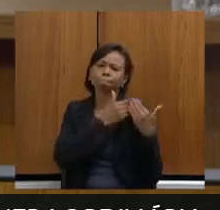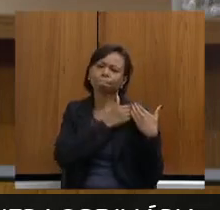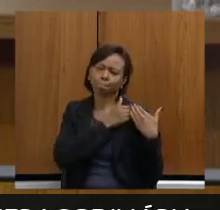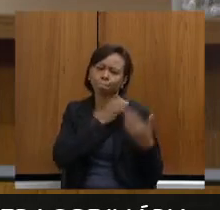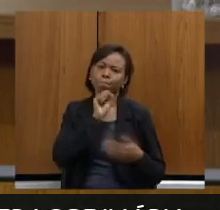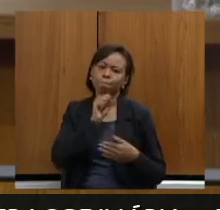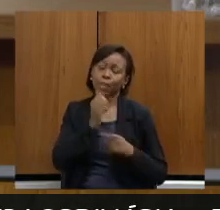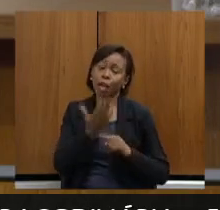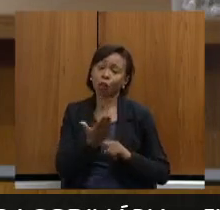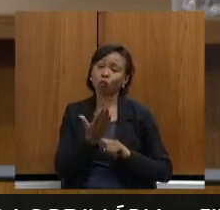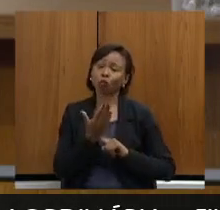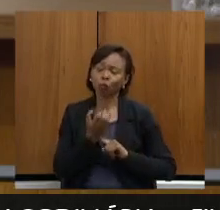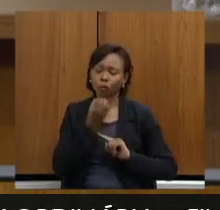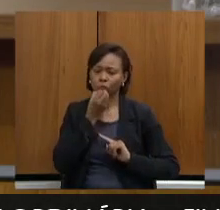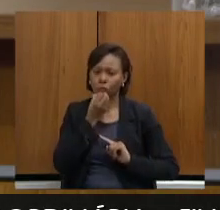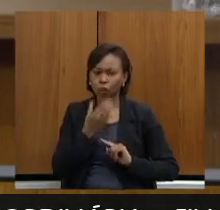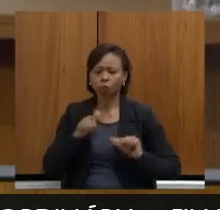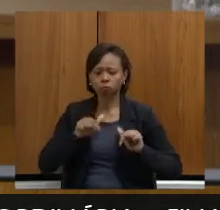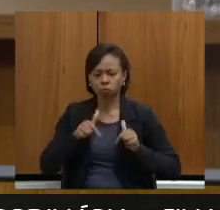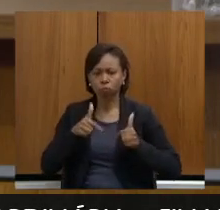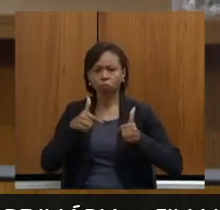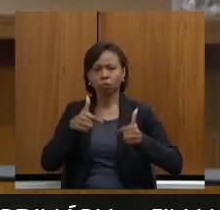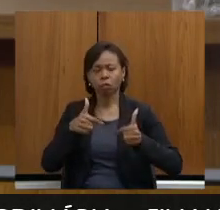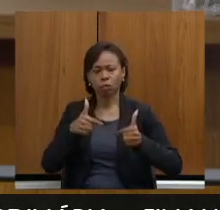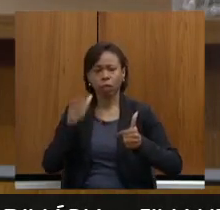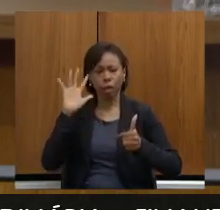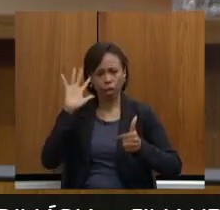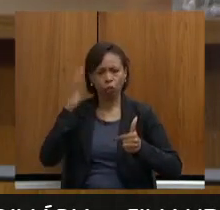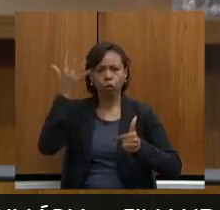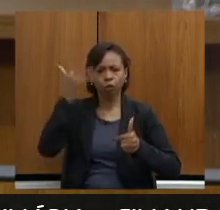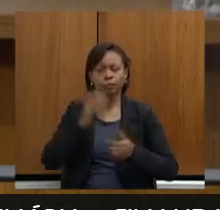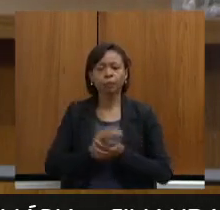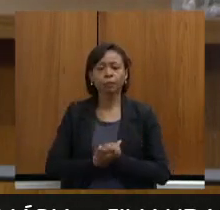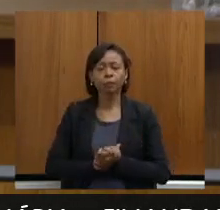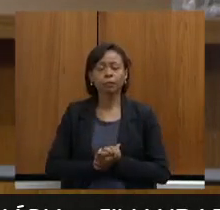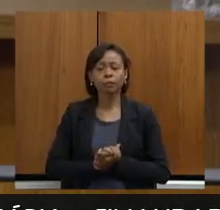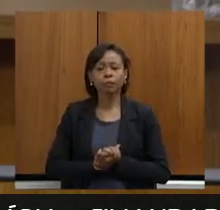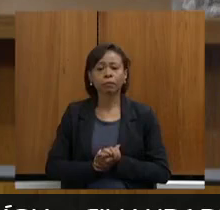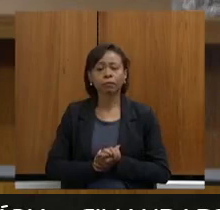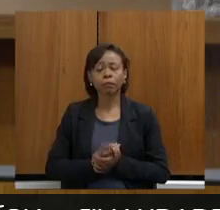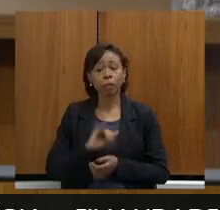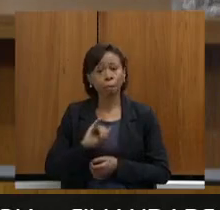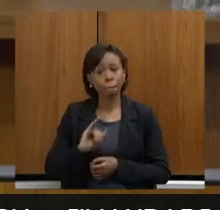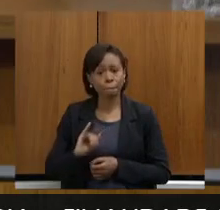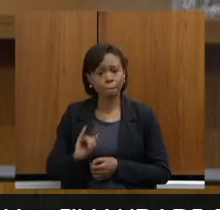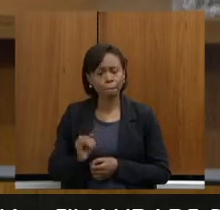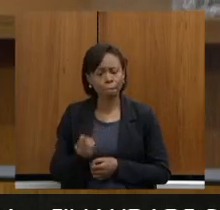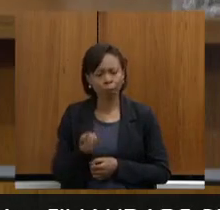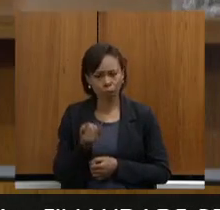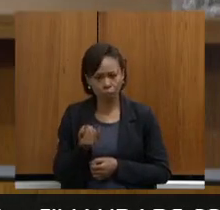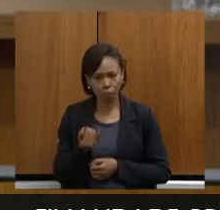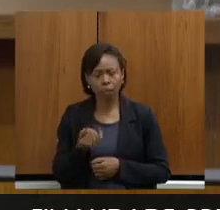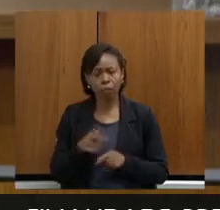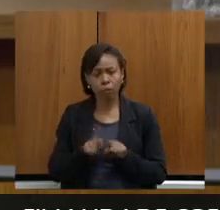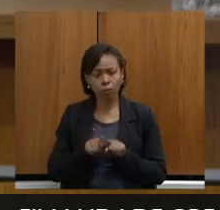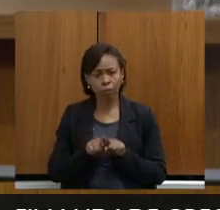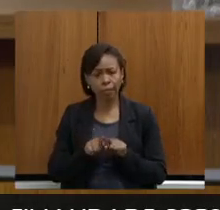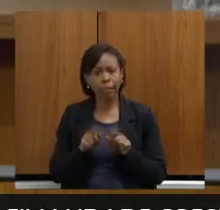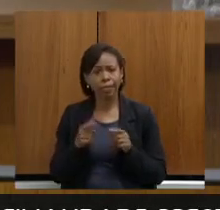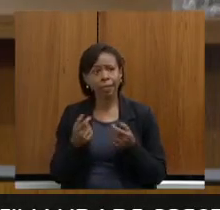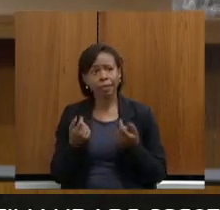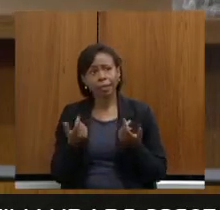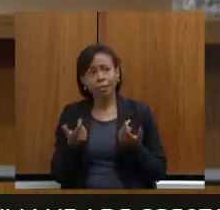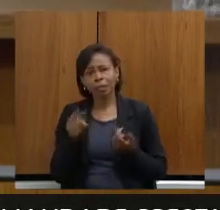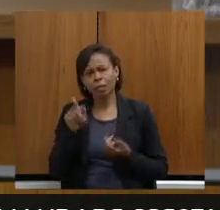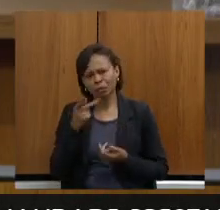isso ajuda muito na nos resultados eu só quero aproveitar a oportunidade como o senhor disse que precisa ser